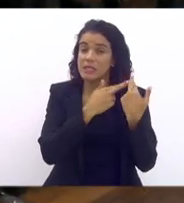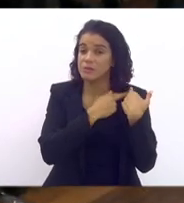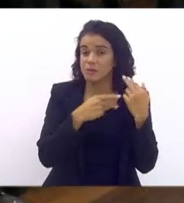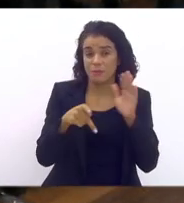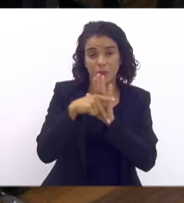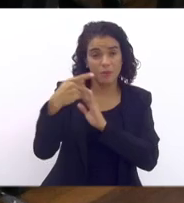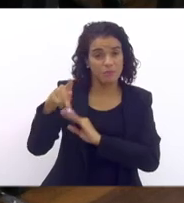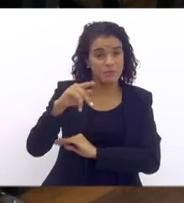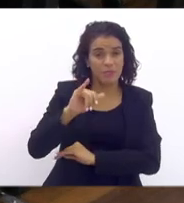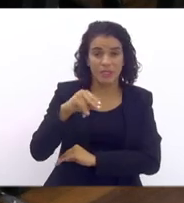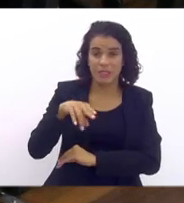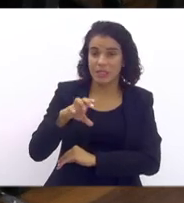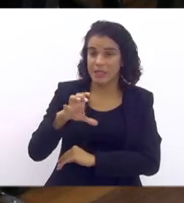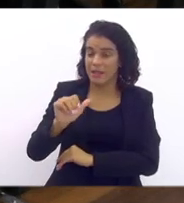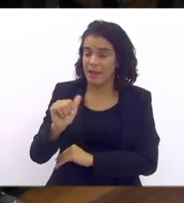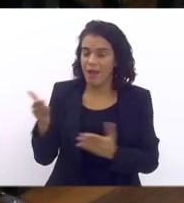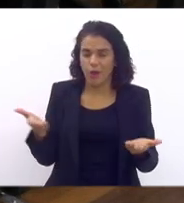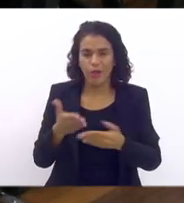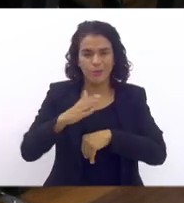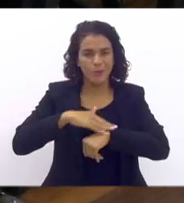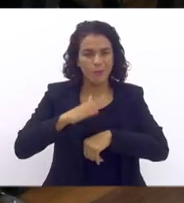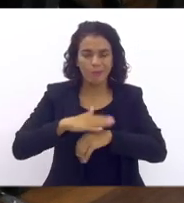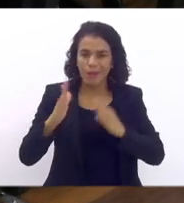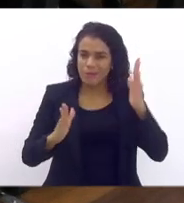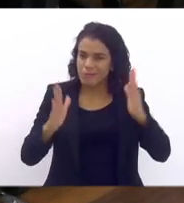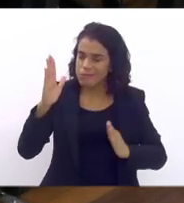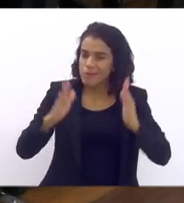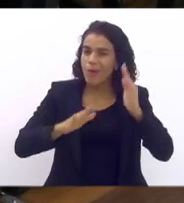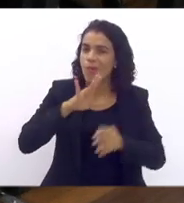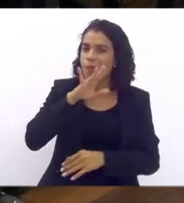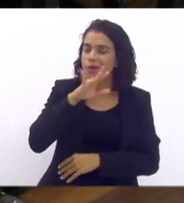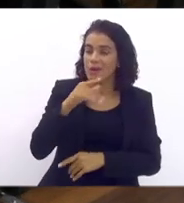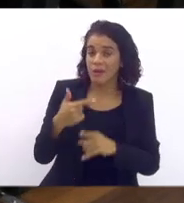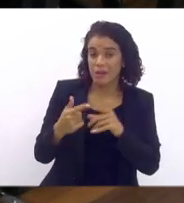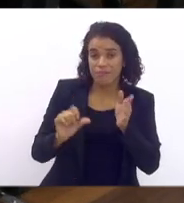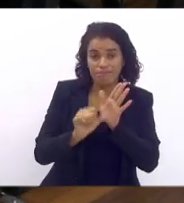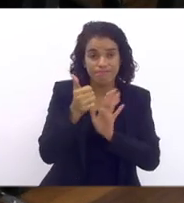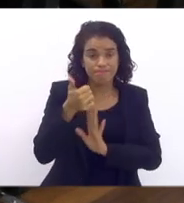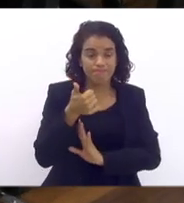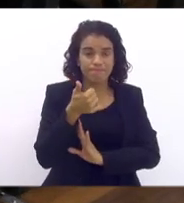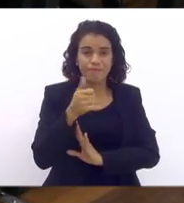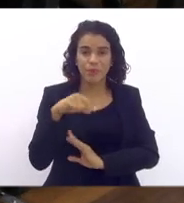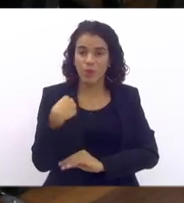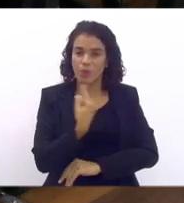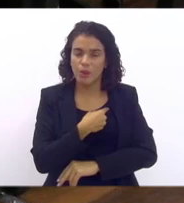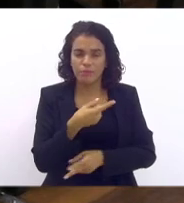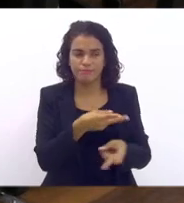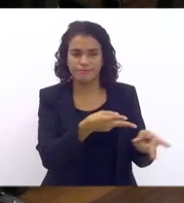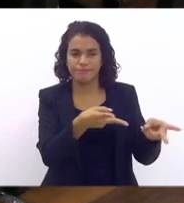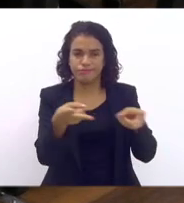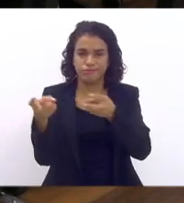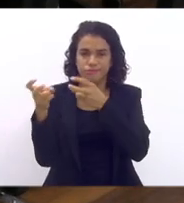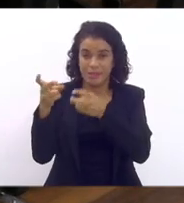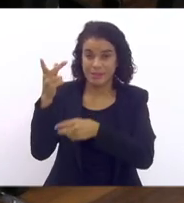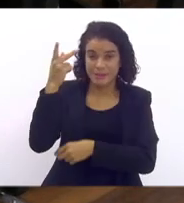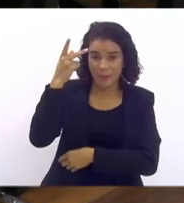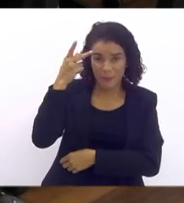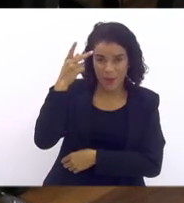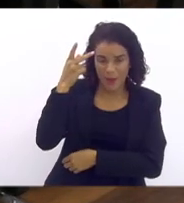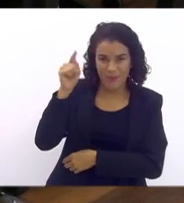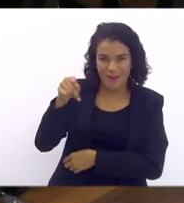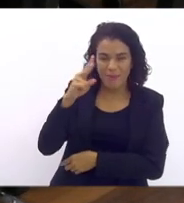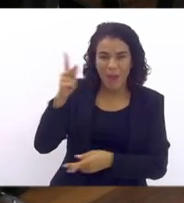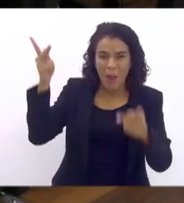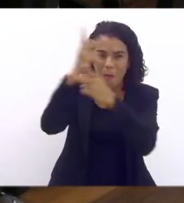inia nós estamos vivendo um momento muito ruim sabe porque primeiro nós observamos o que aconteceu em São Paulo aquela